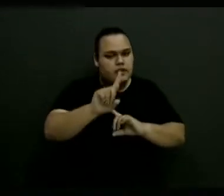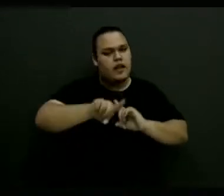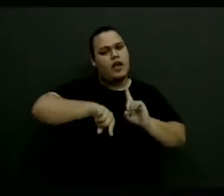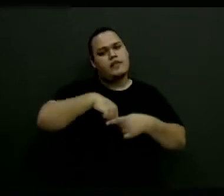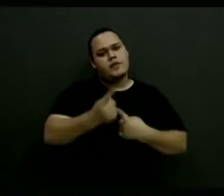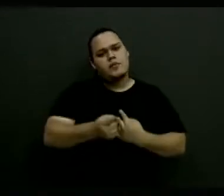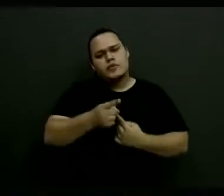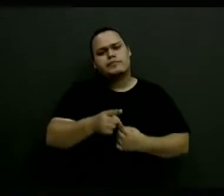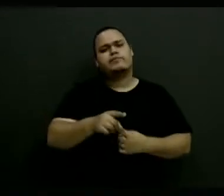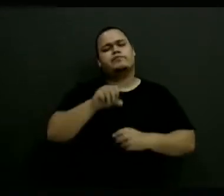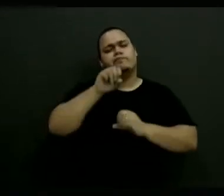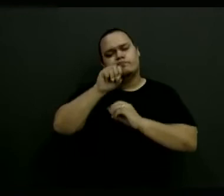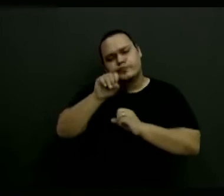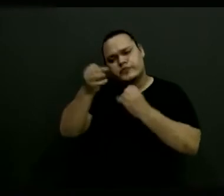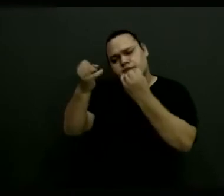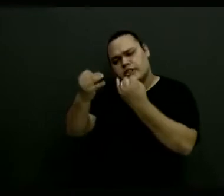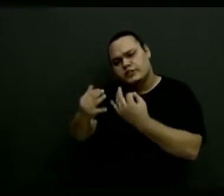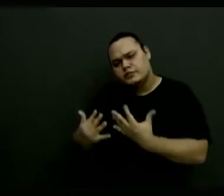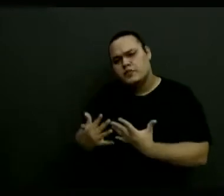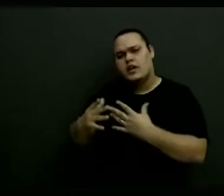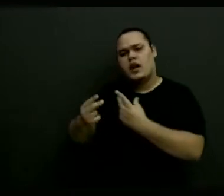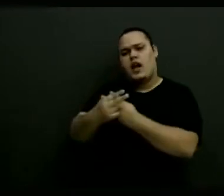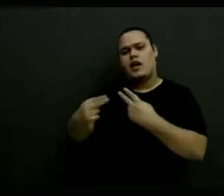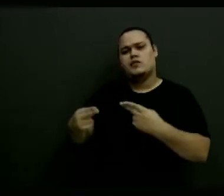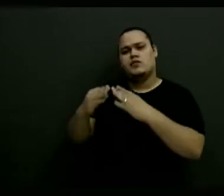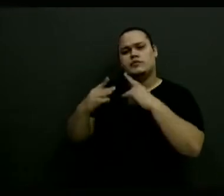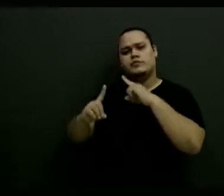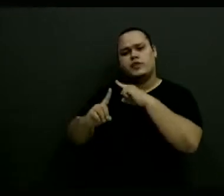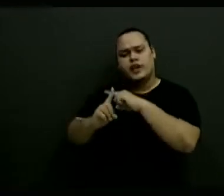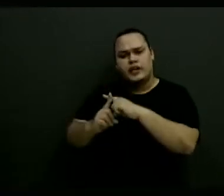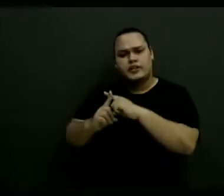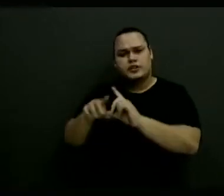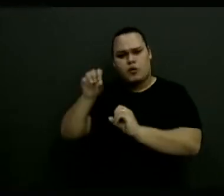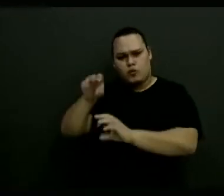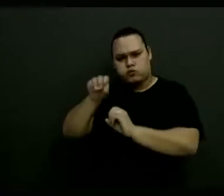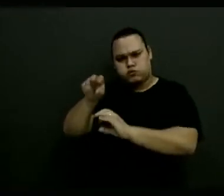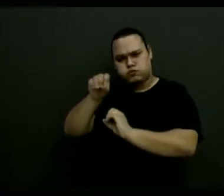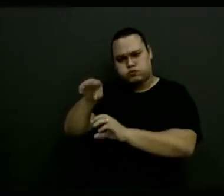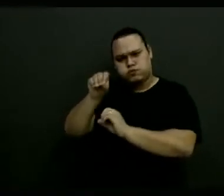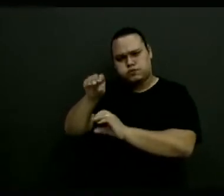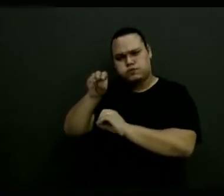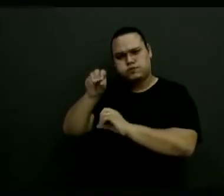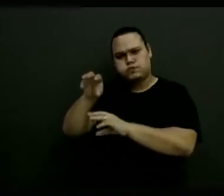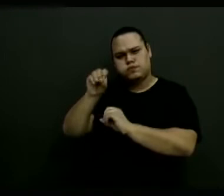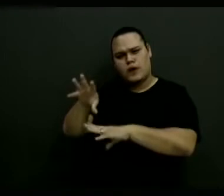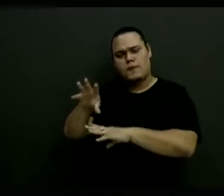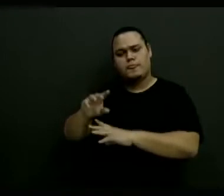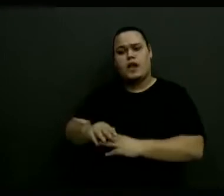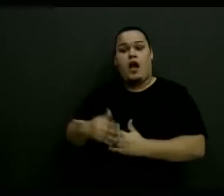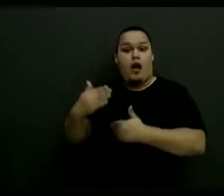o processo de formação, e imediatamente eles entram. É um discipulado muito interessante